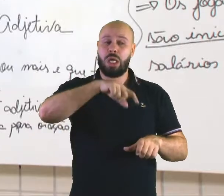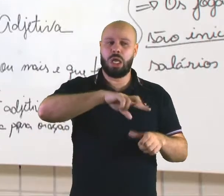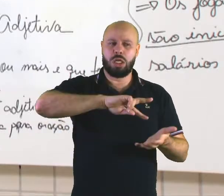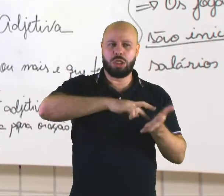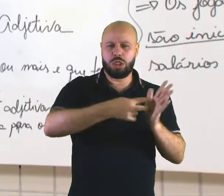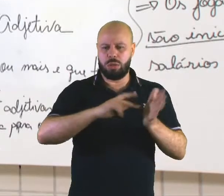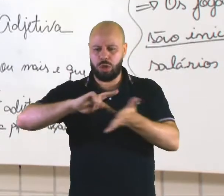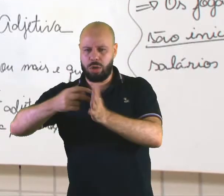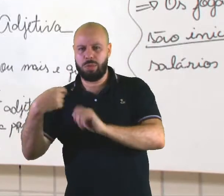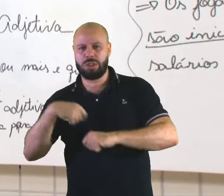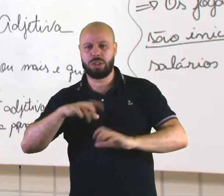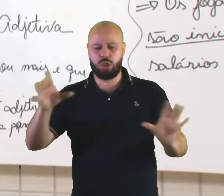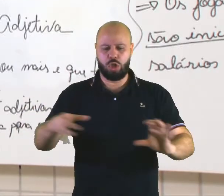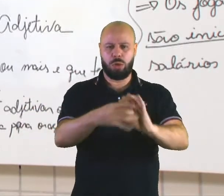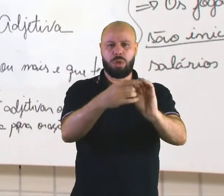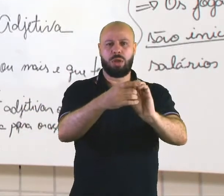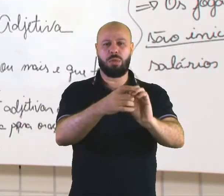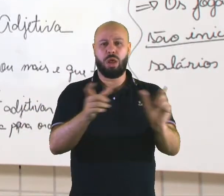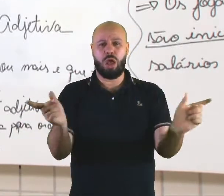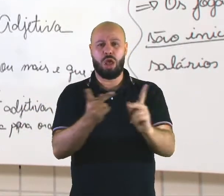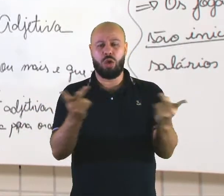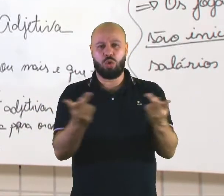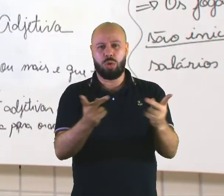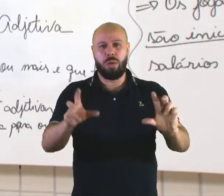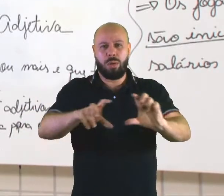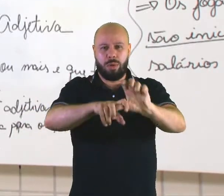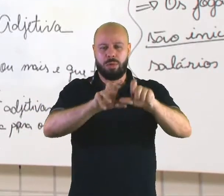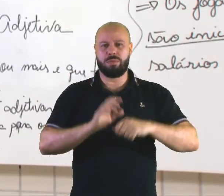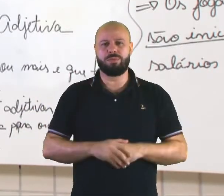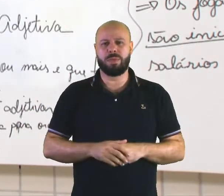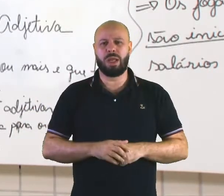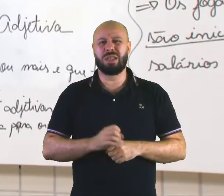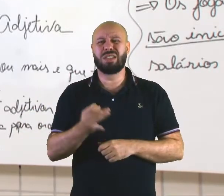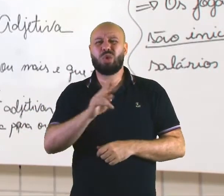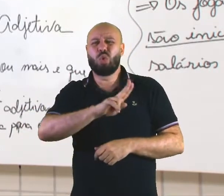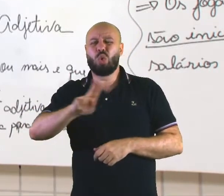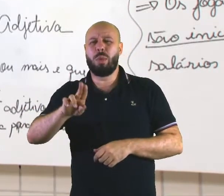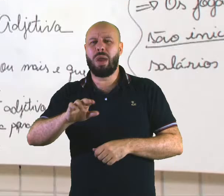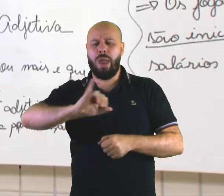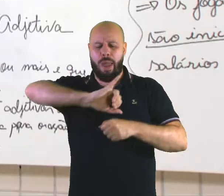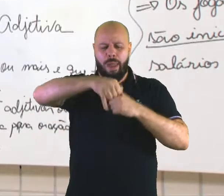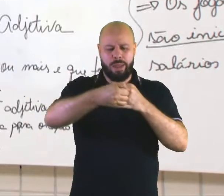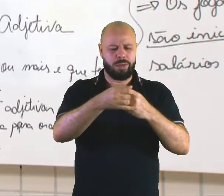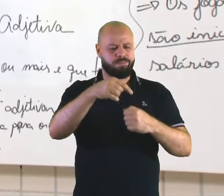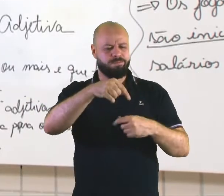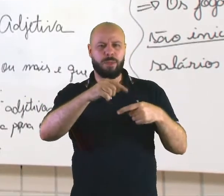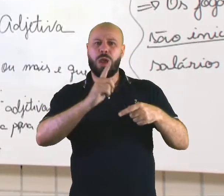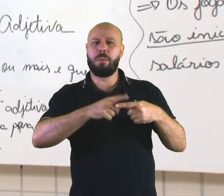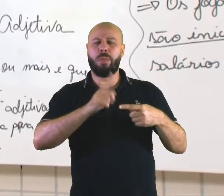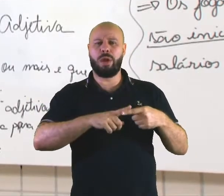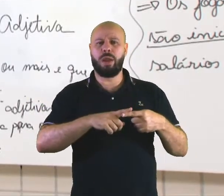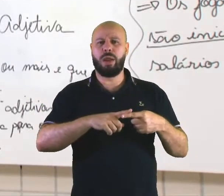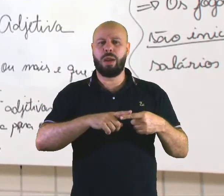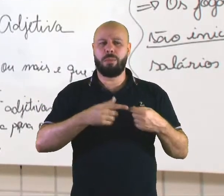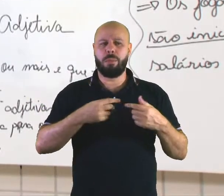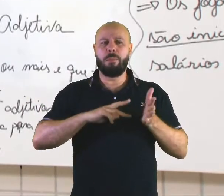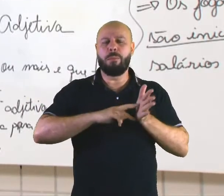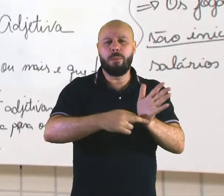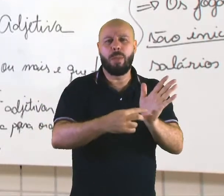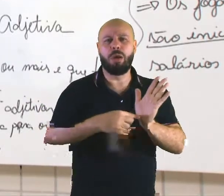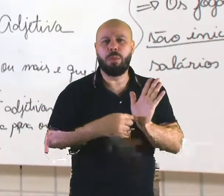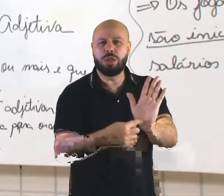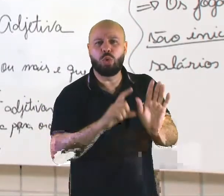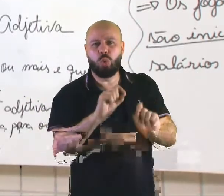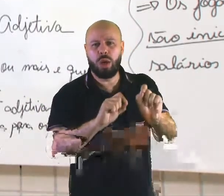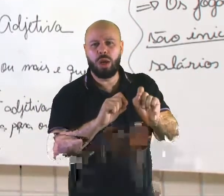Elas são dependentes entre si. E se o nome dela é adjetiva, então é porque ela vai expressar o quê? Ela vai